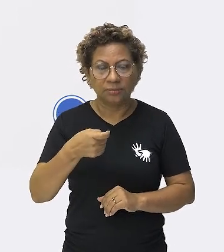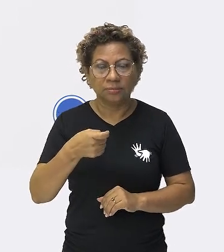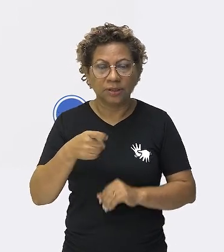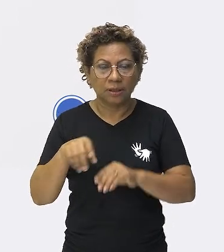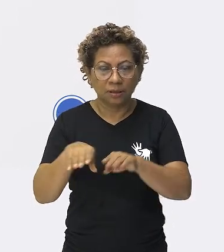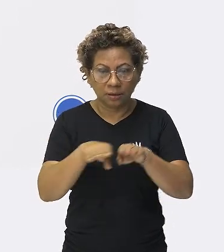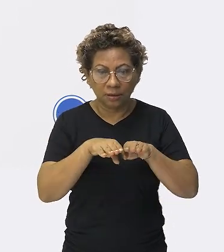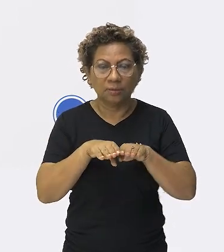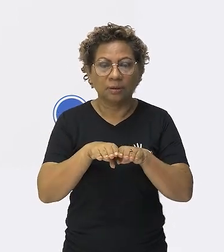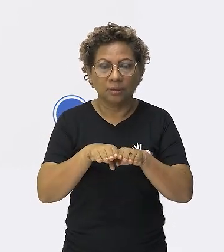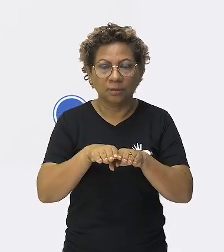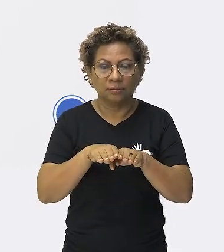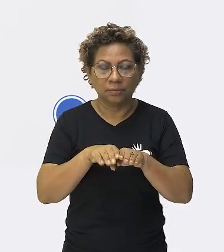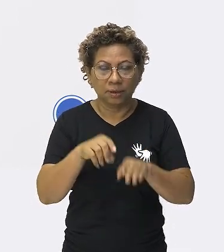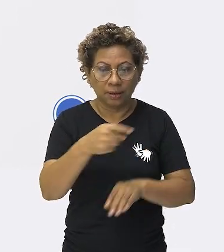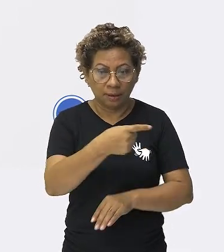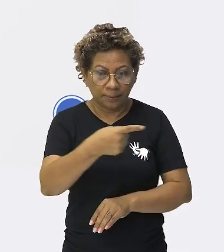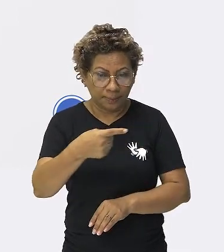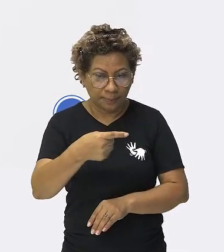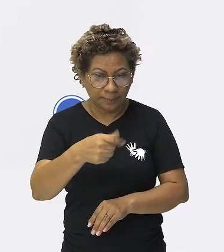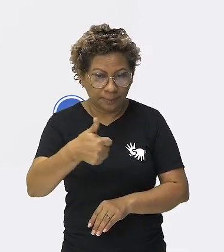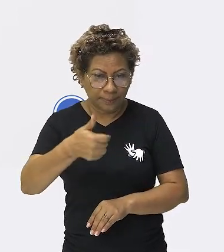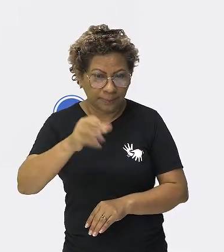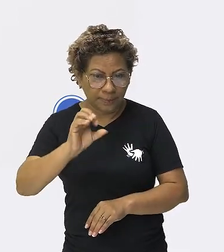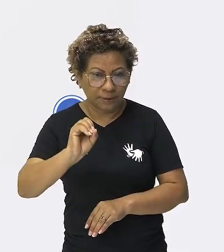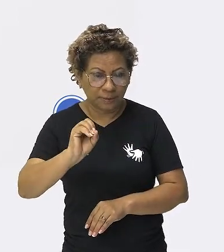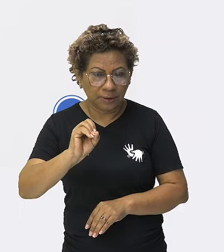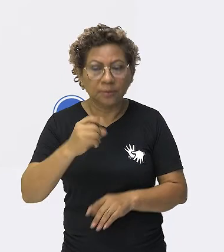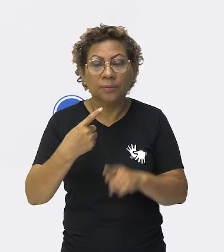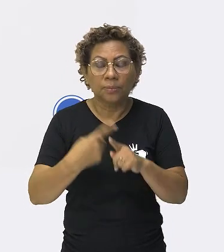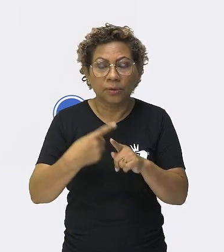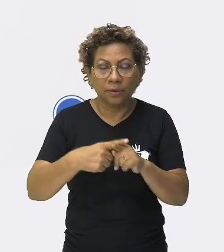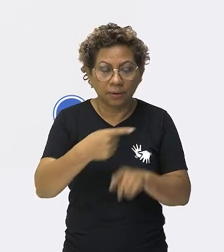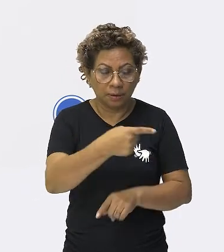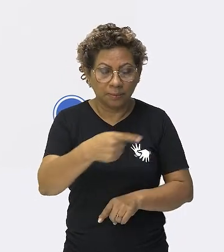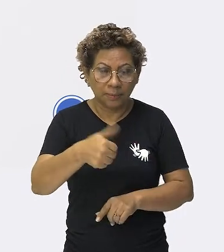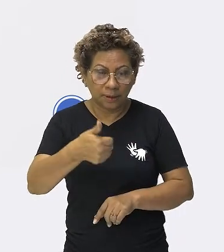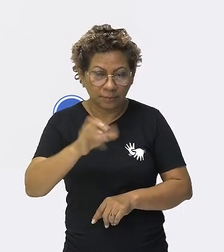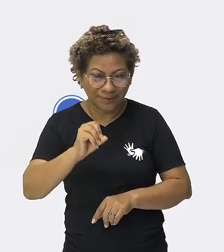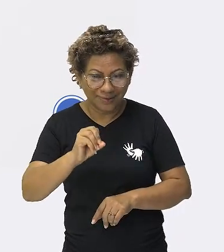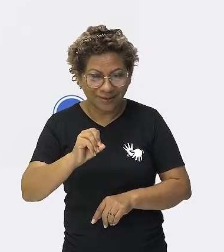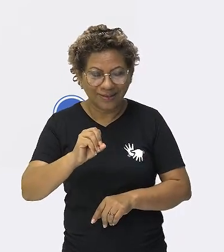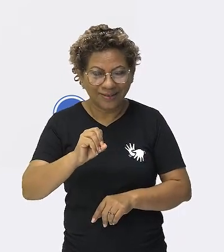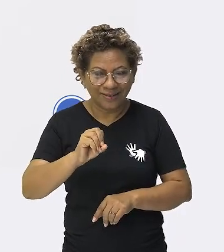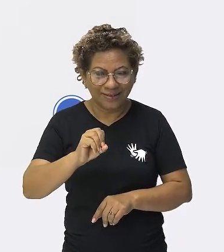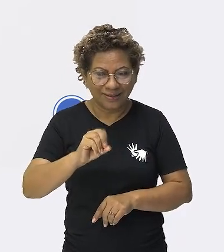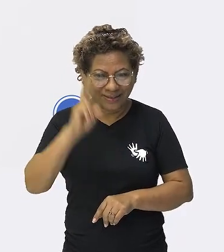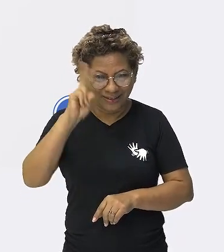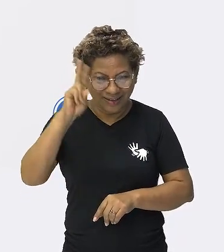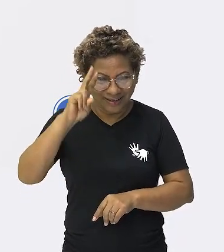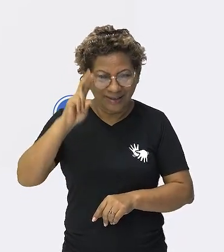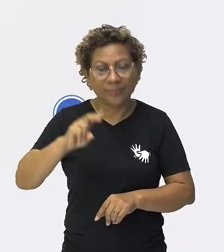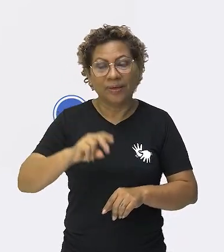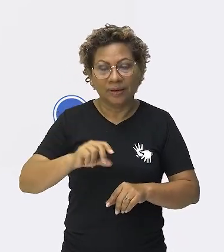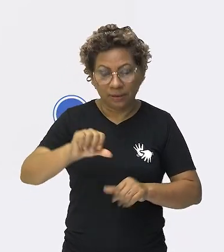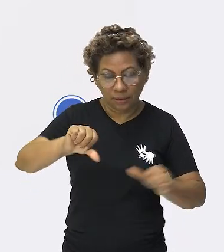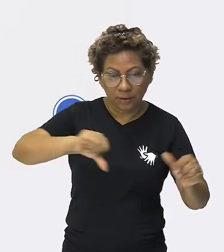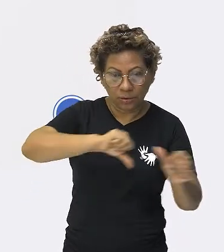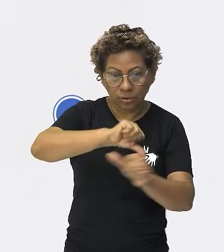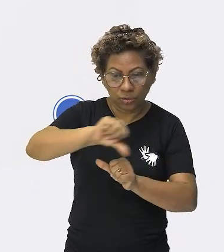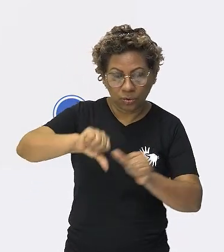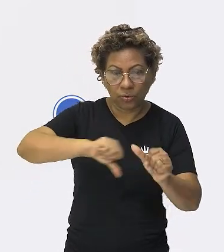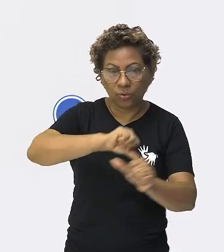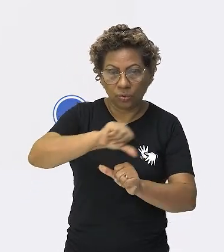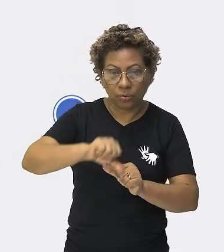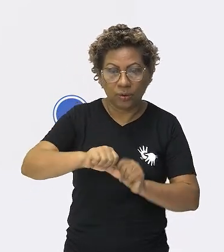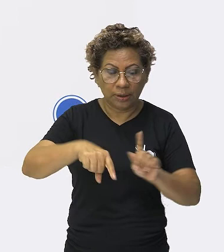igual a menos 10, tudo bem? Menos 10, porque o 10 era positivo no primeiro membro, né? Passou para o segundo membro